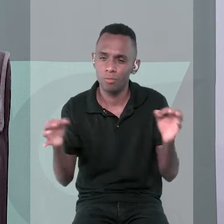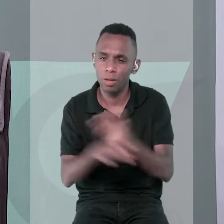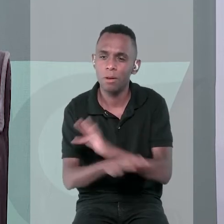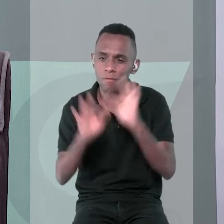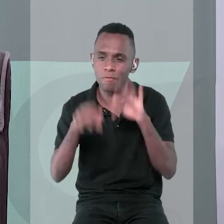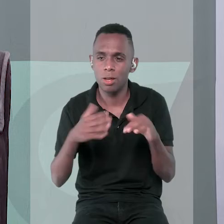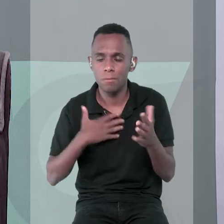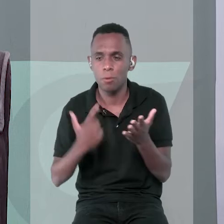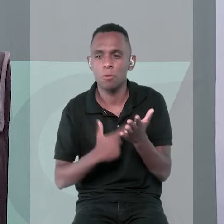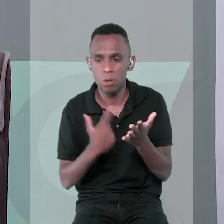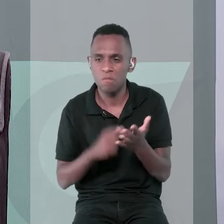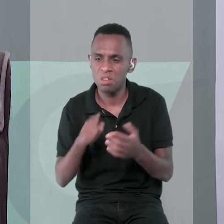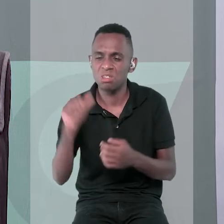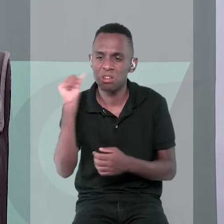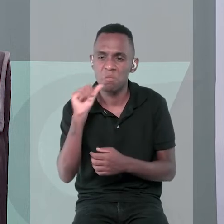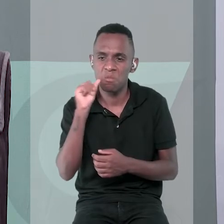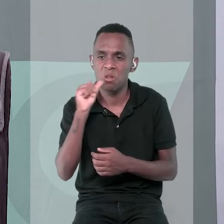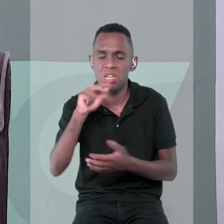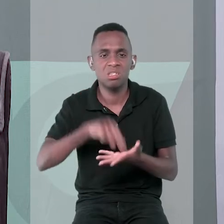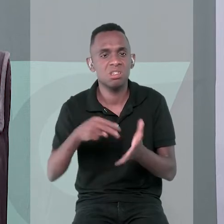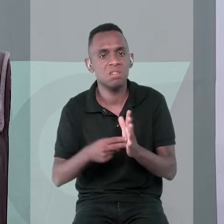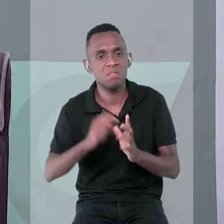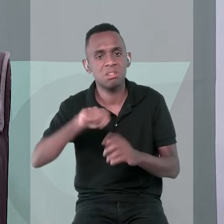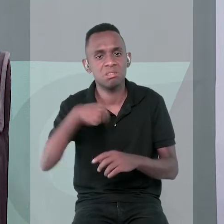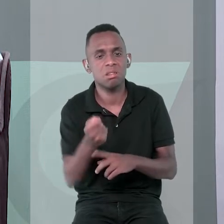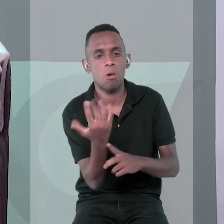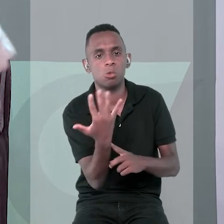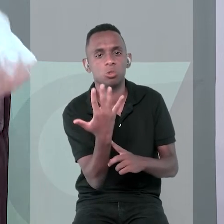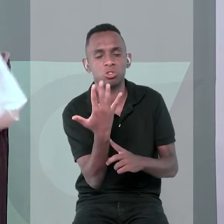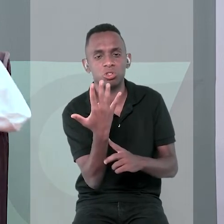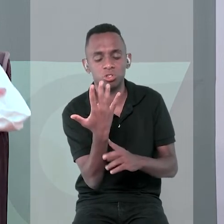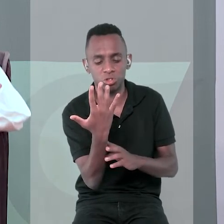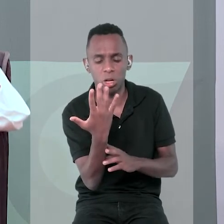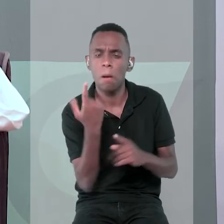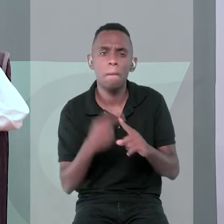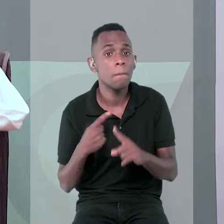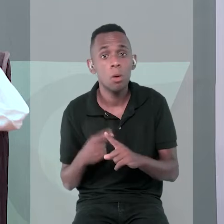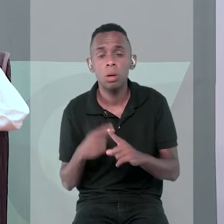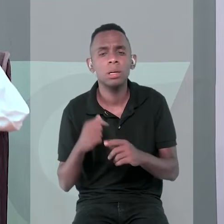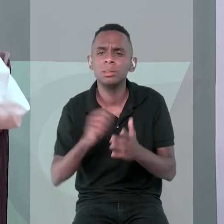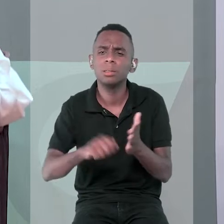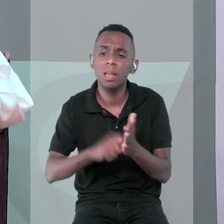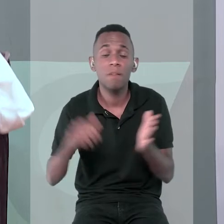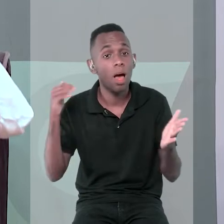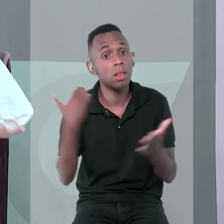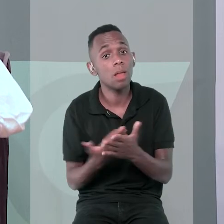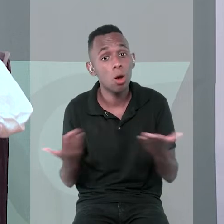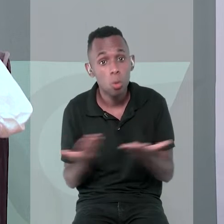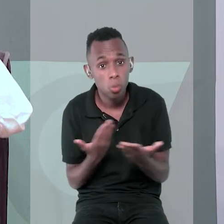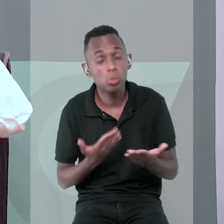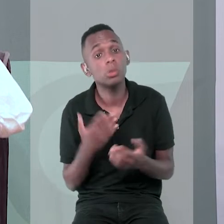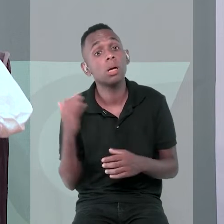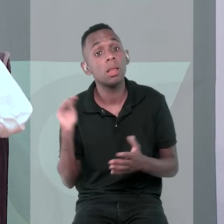livro. Essa mulher é chama. E por que nós escrevemos sobre ela ainda? Porque se fala de